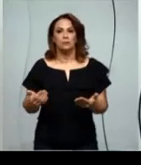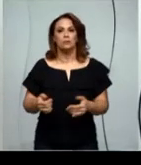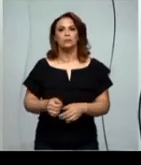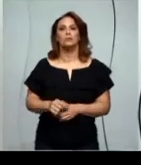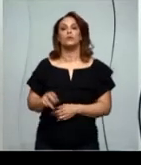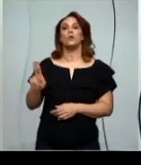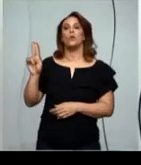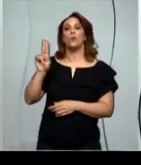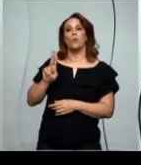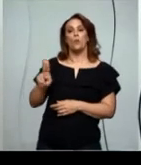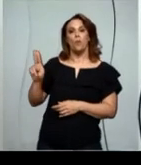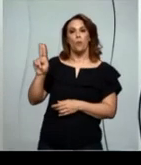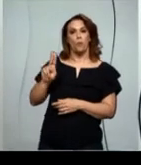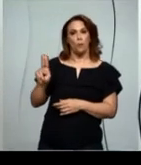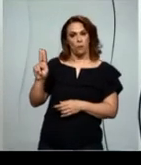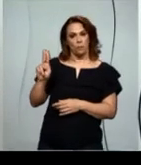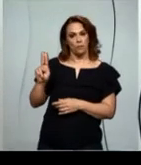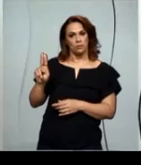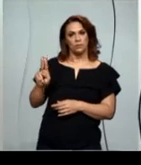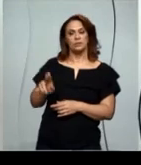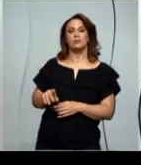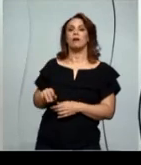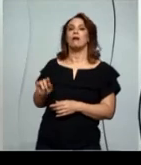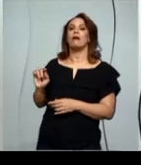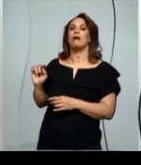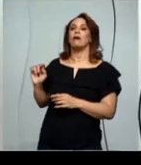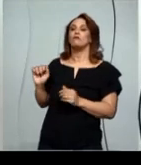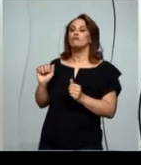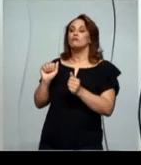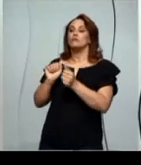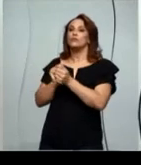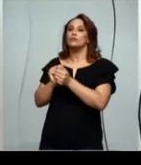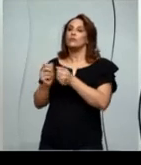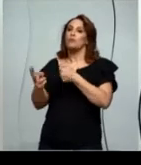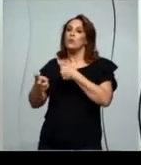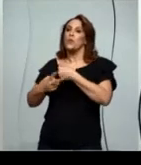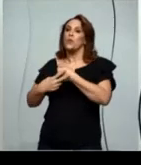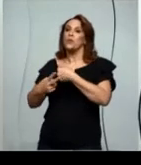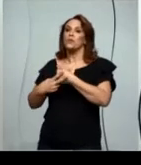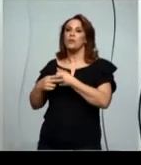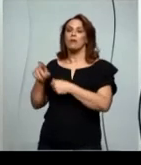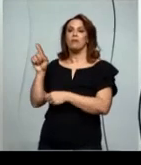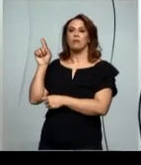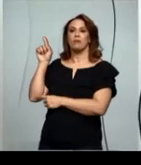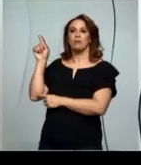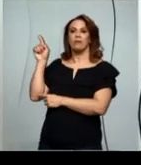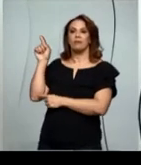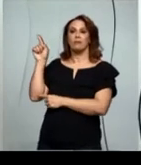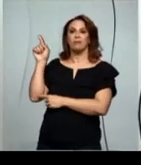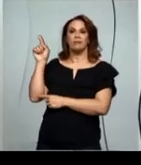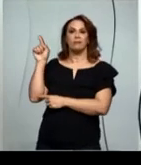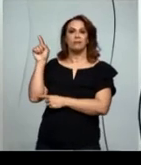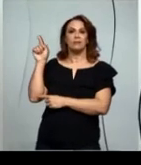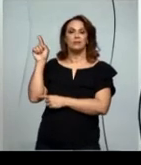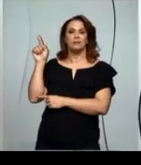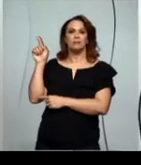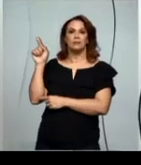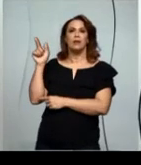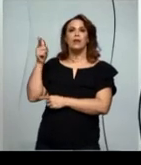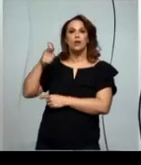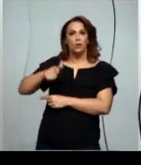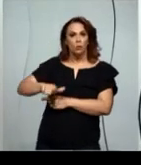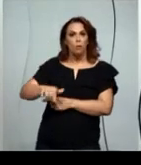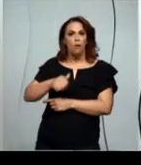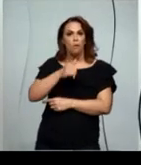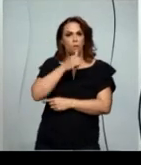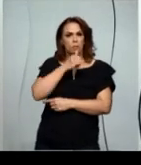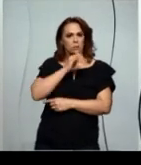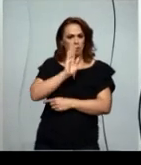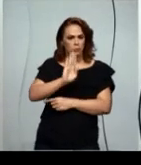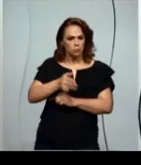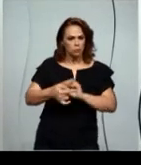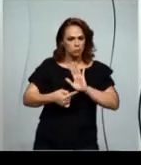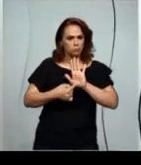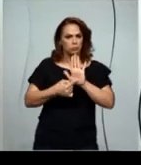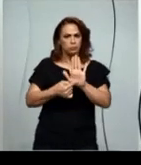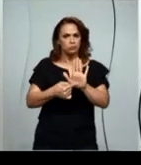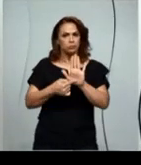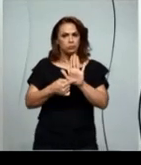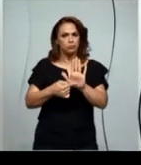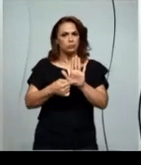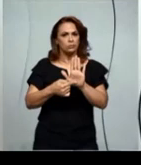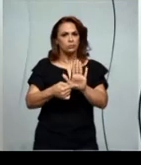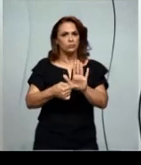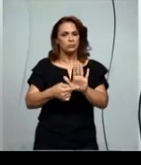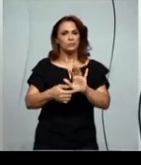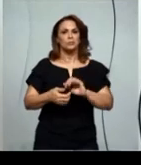o verbo. Contrastando novamente, we don't go, como nós vimos no outro exemplo. Então, we didn't go to